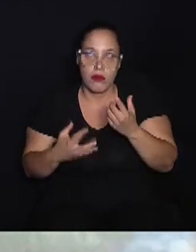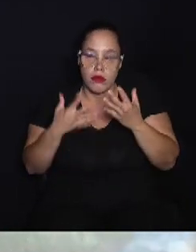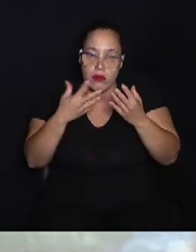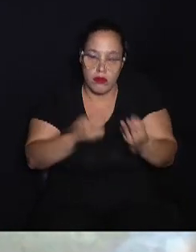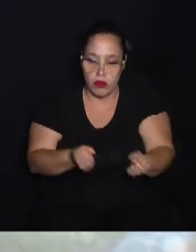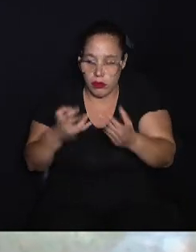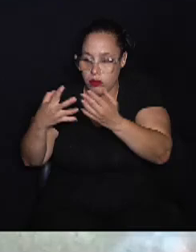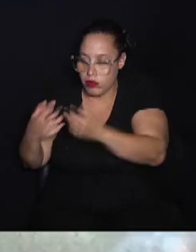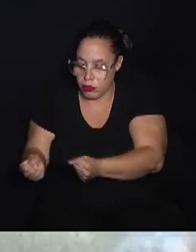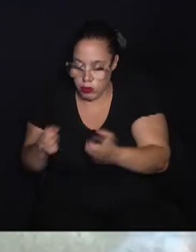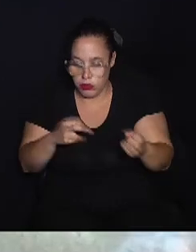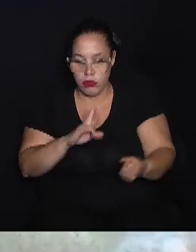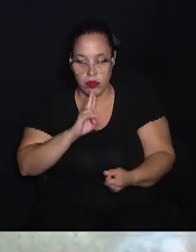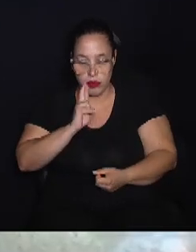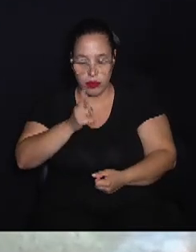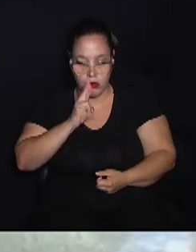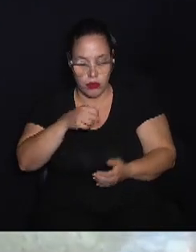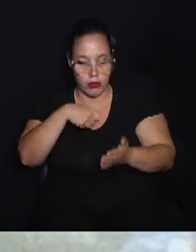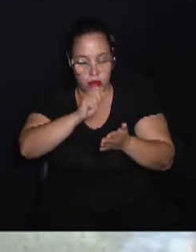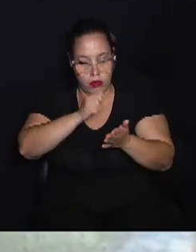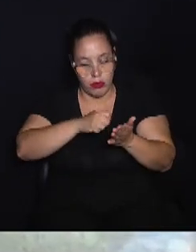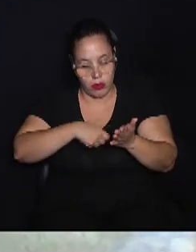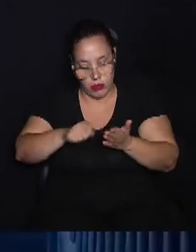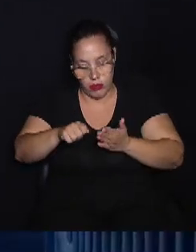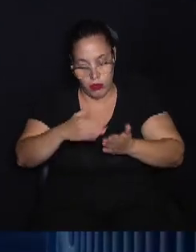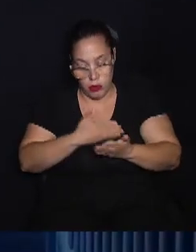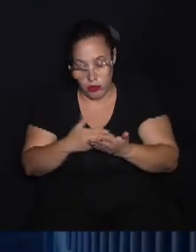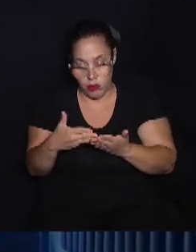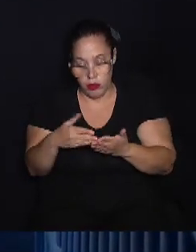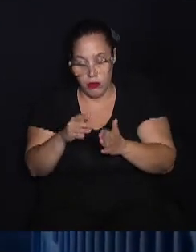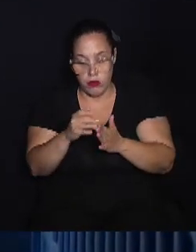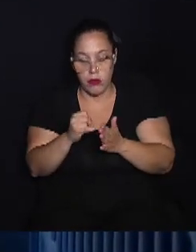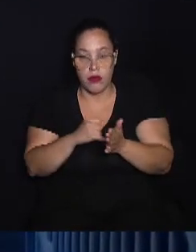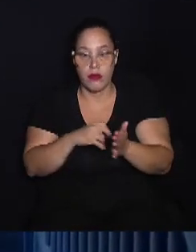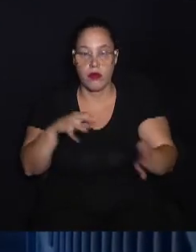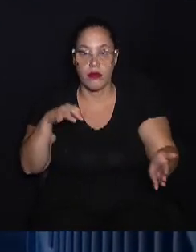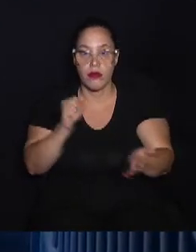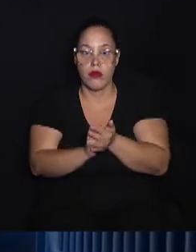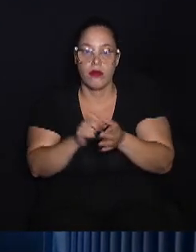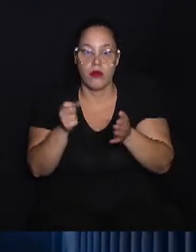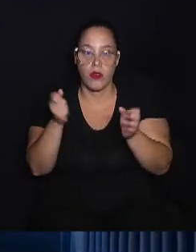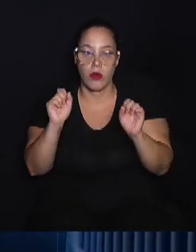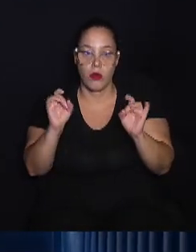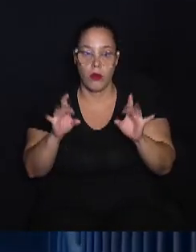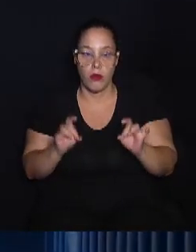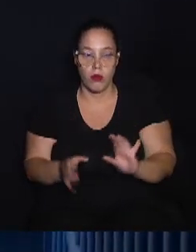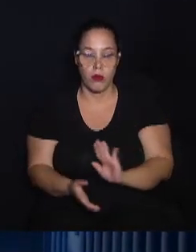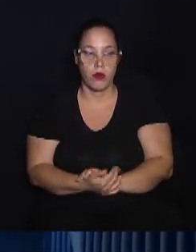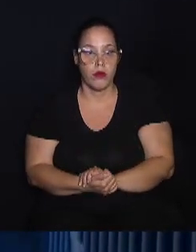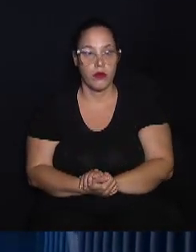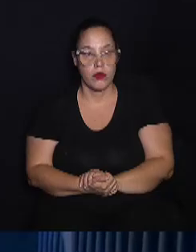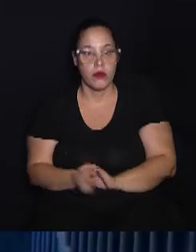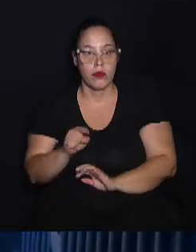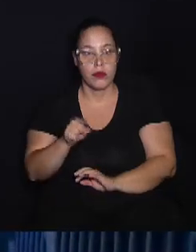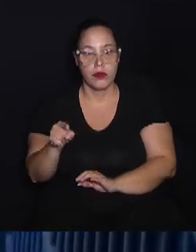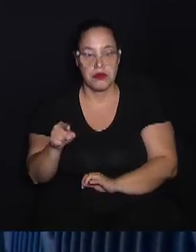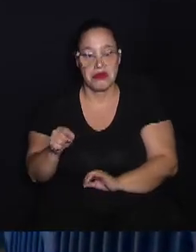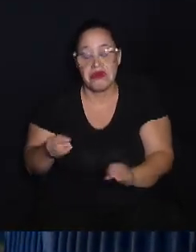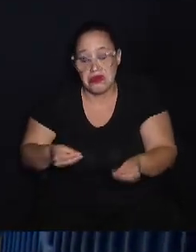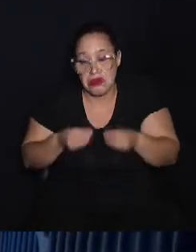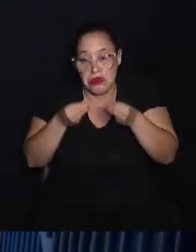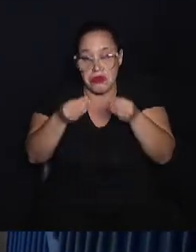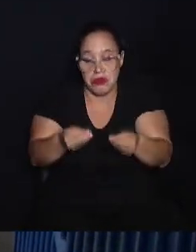item respondido ali no quest questionário inicial do cadastro uma pontuação específica e é essa pontuação específica que vai gerar